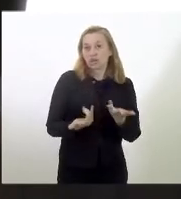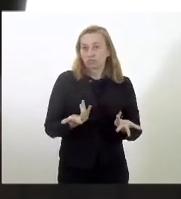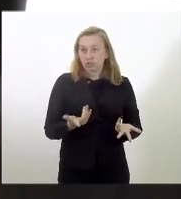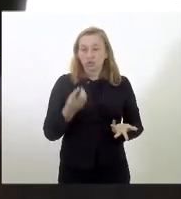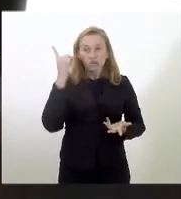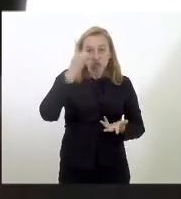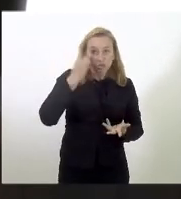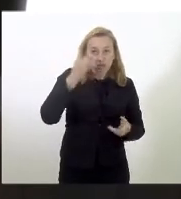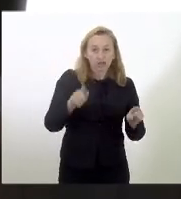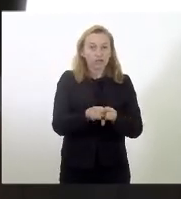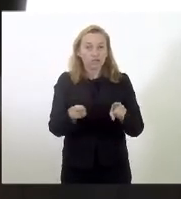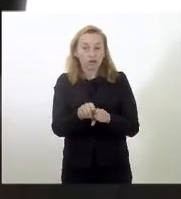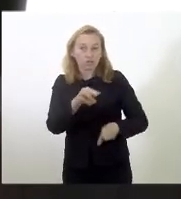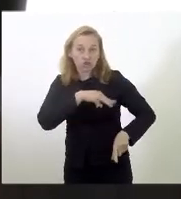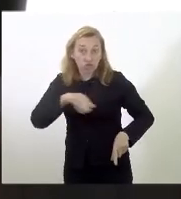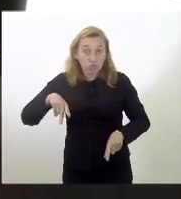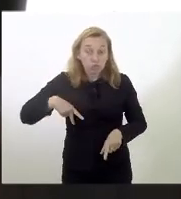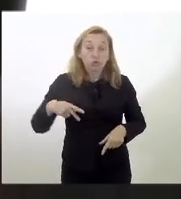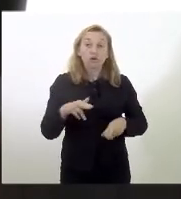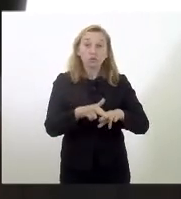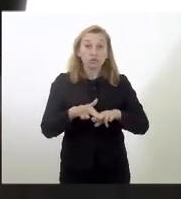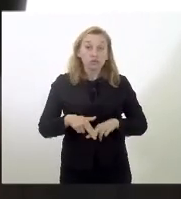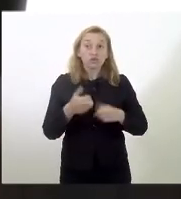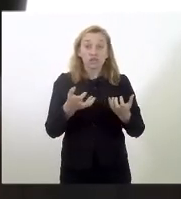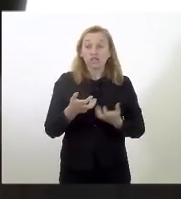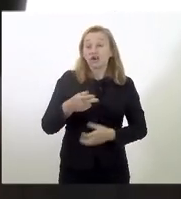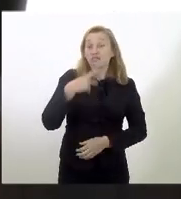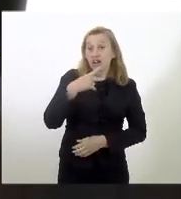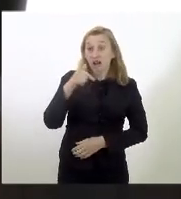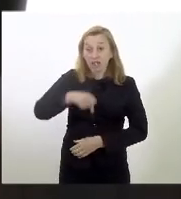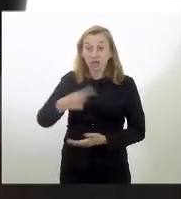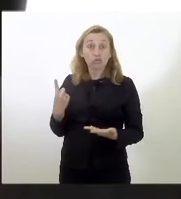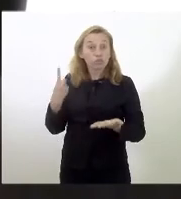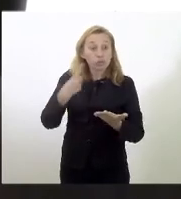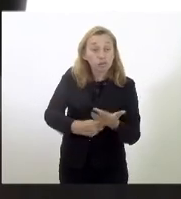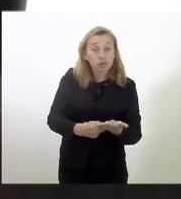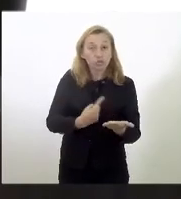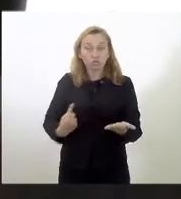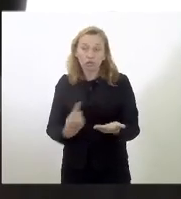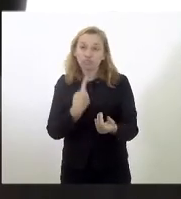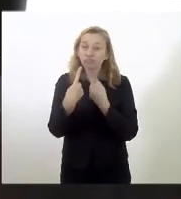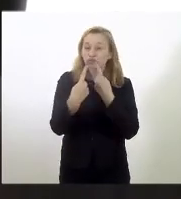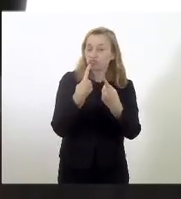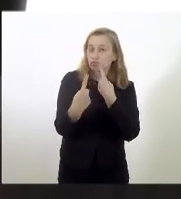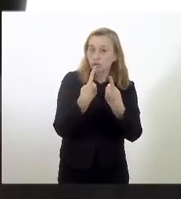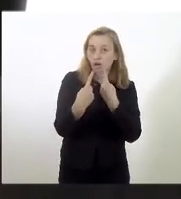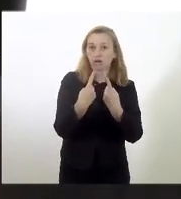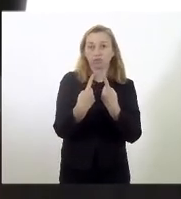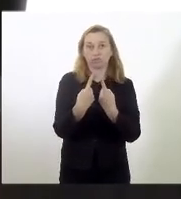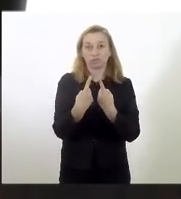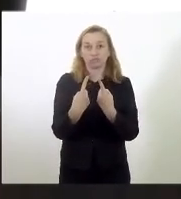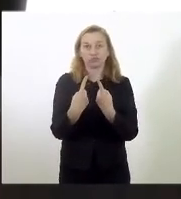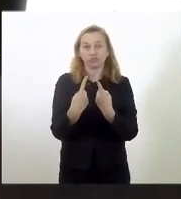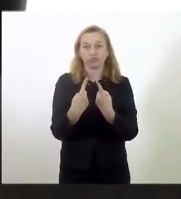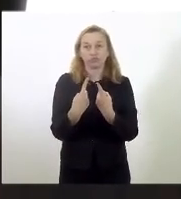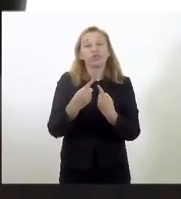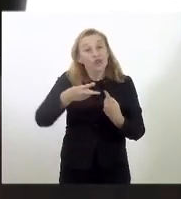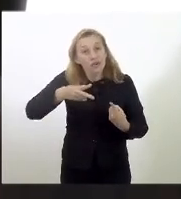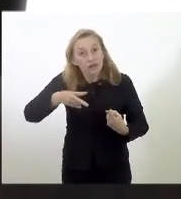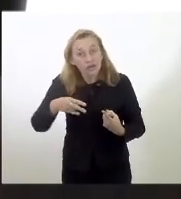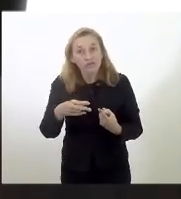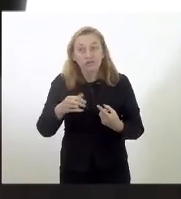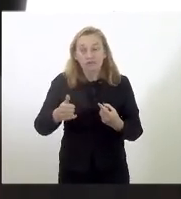o Ministério Público. E, por isso, eu queria aqui reafirmar o nosso compromisso com o diálogo que vai